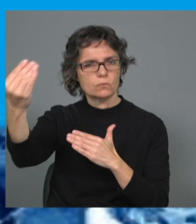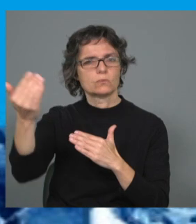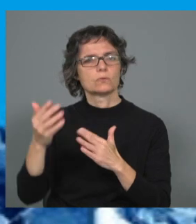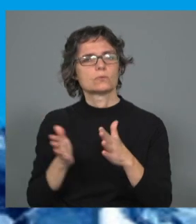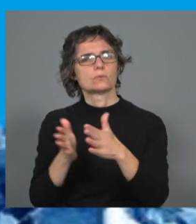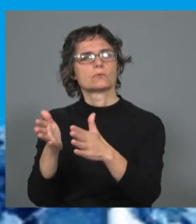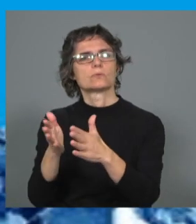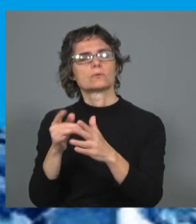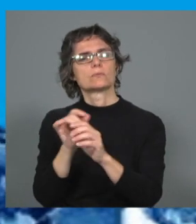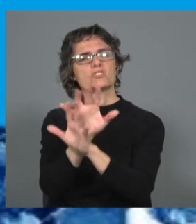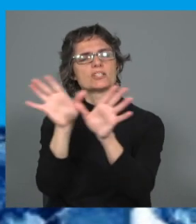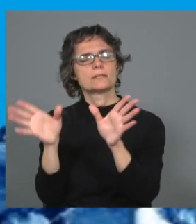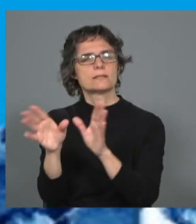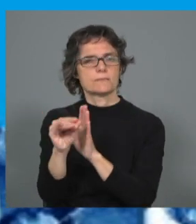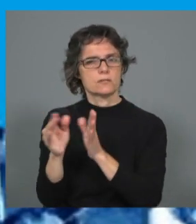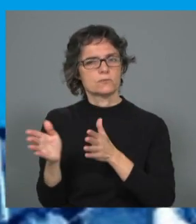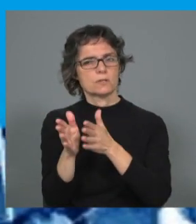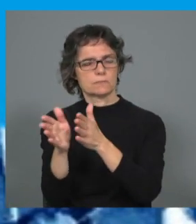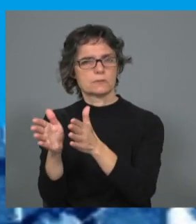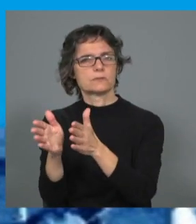uma maior clarificação